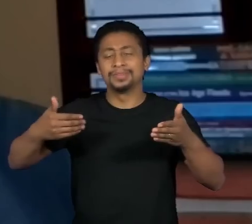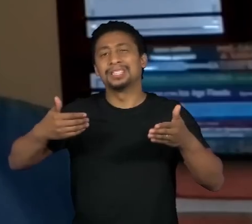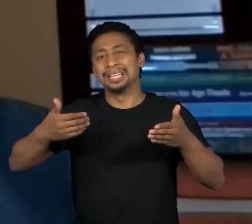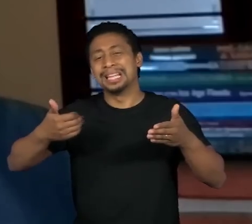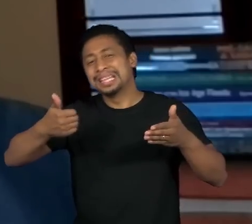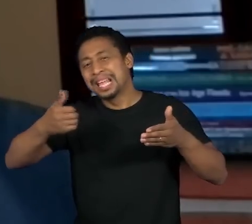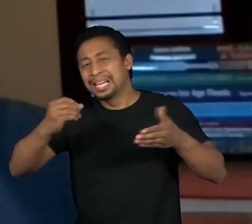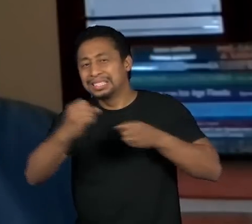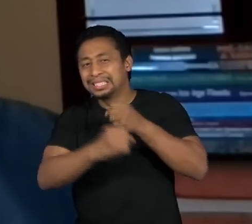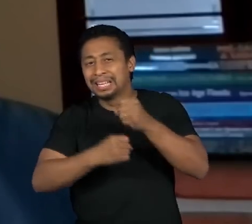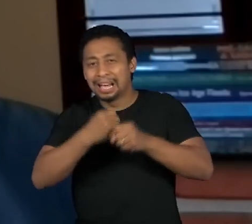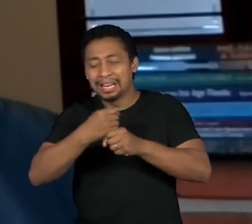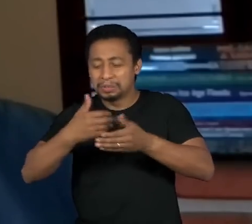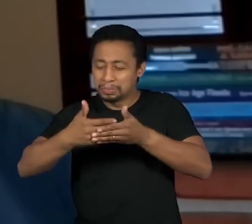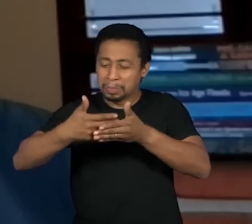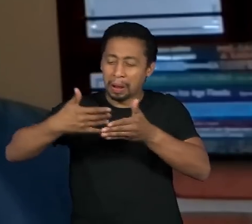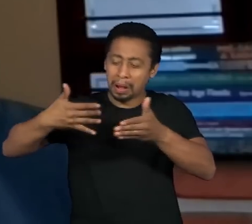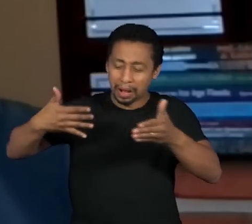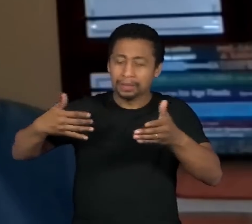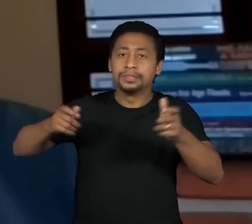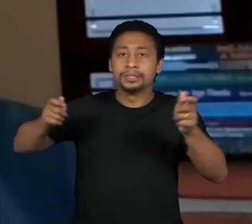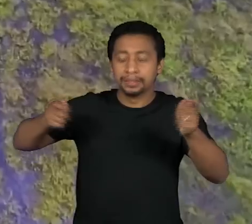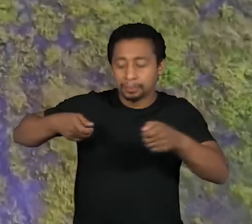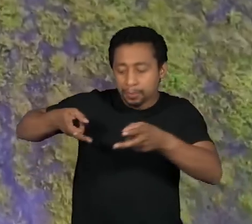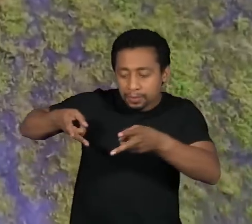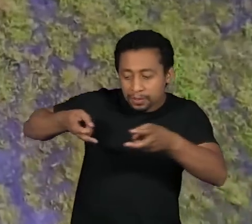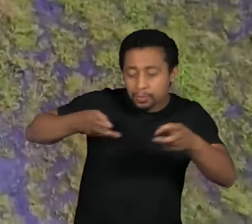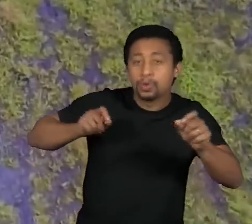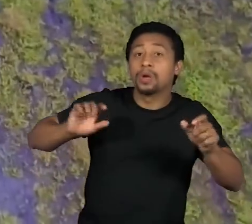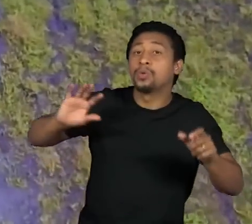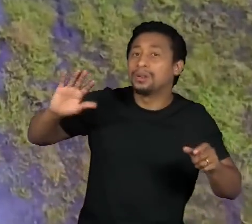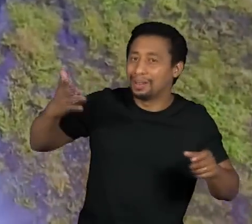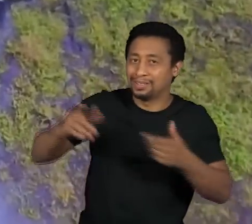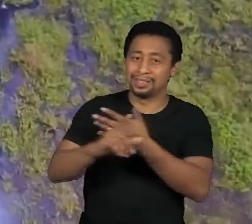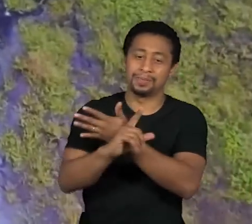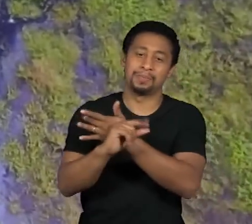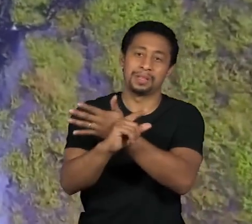Então, na verdade, o Pantanal está secando.